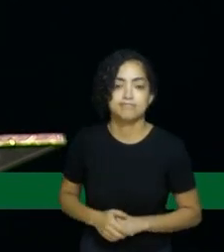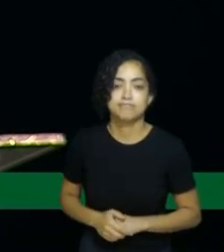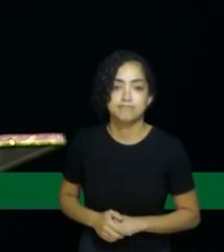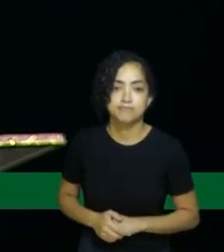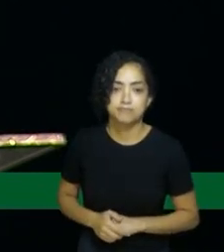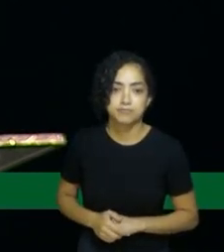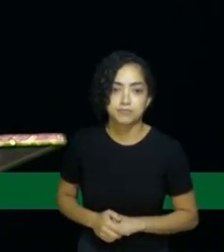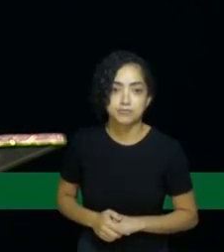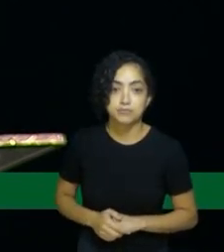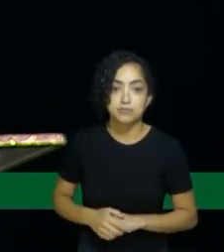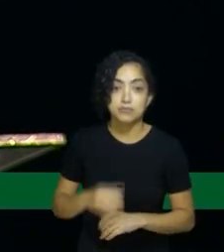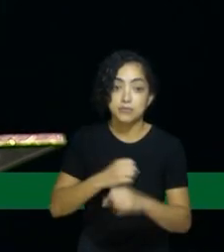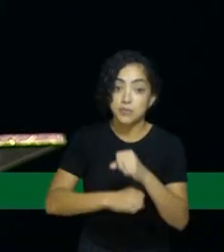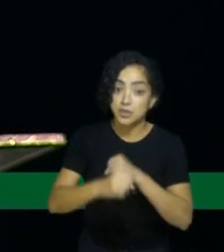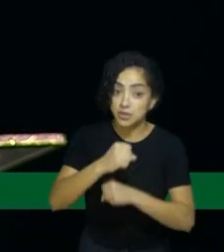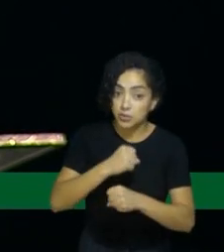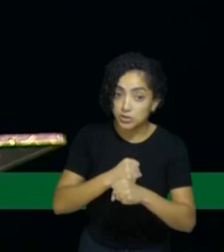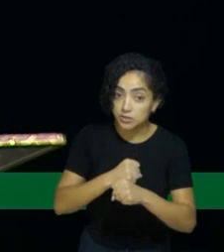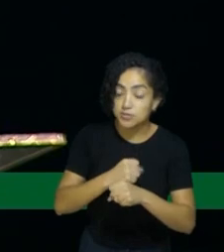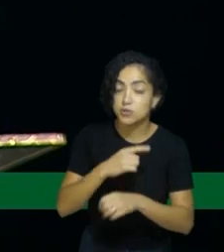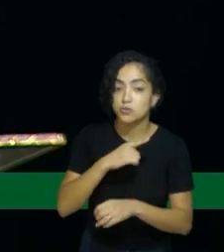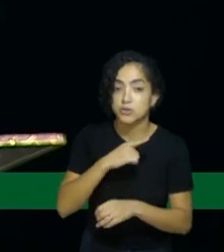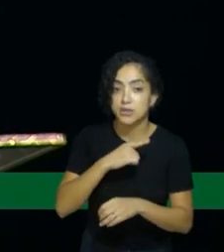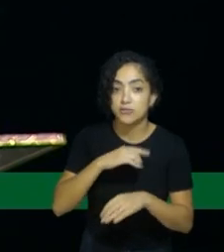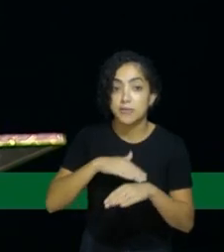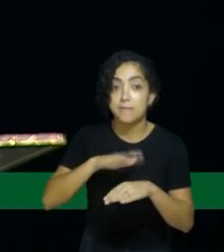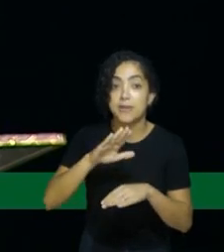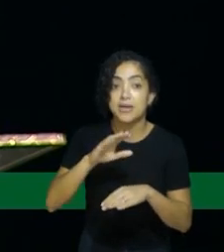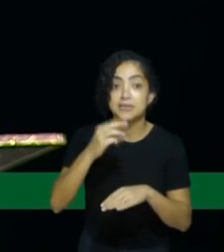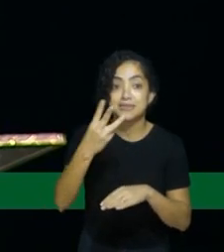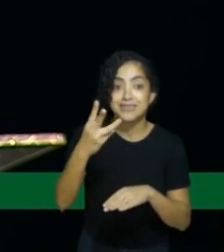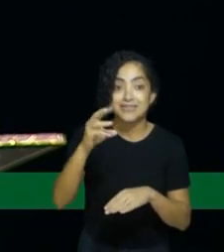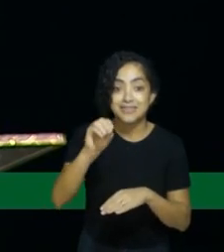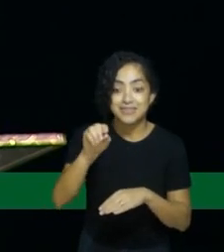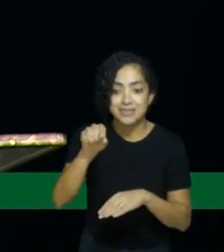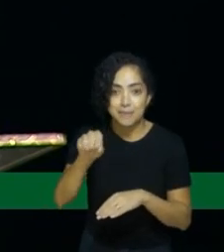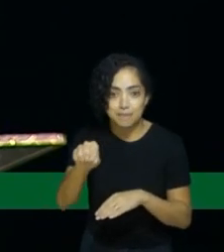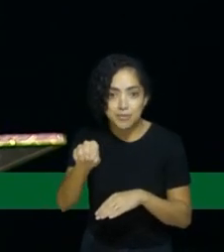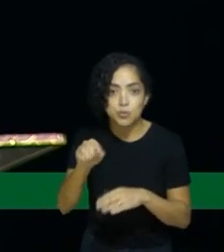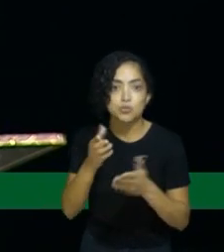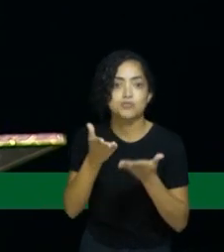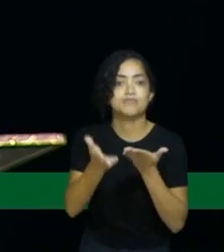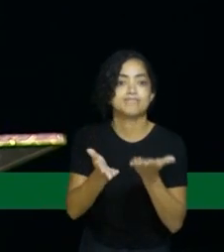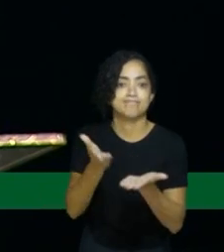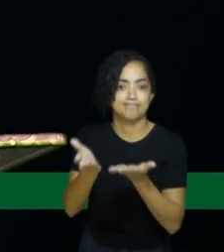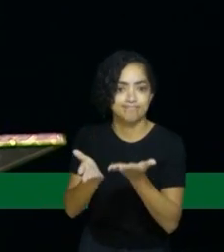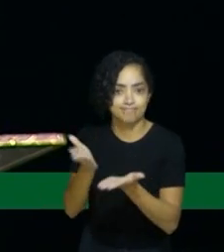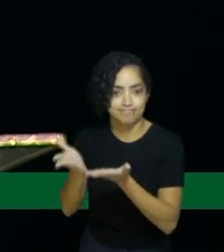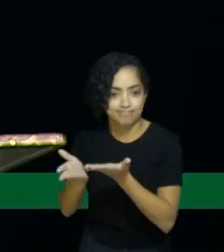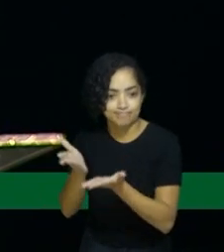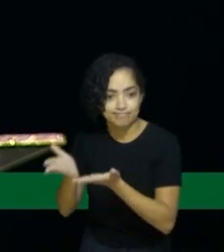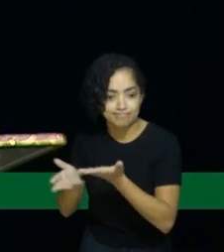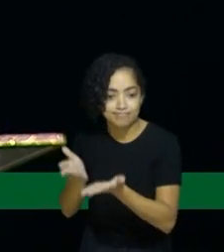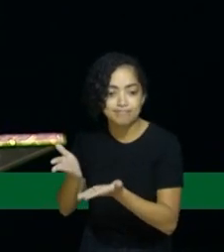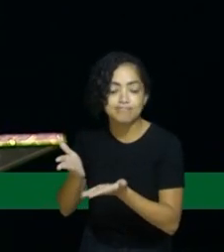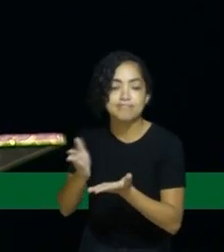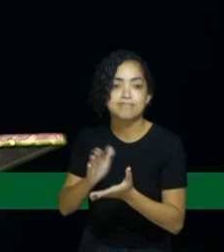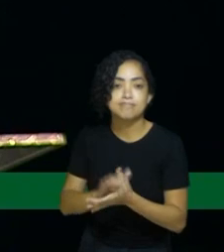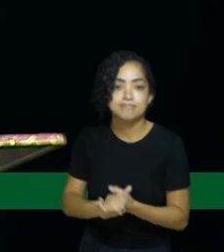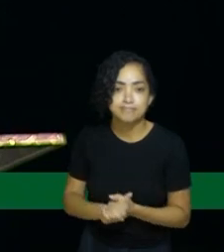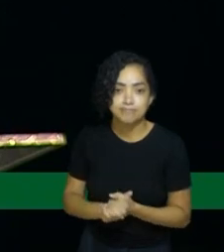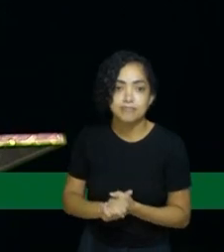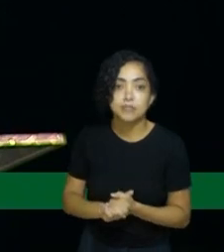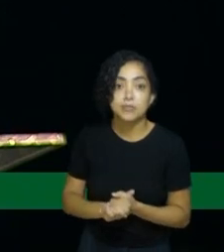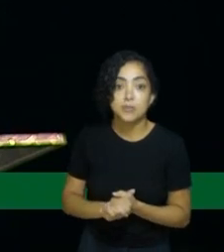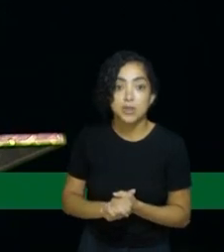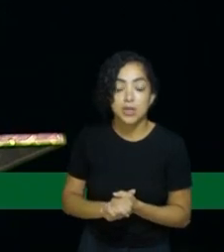em 2023 realizamos mais de 30.000 atendimentos nos TR primeiros meses de